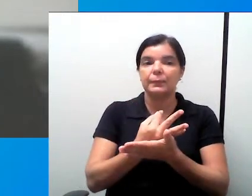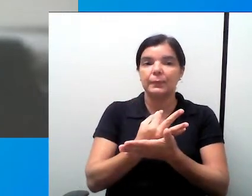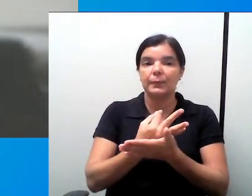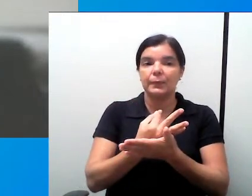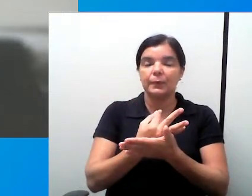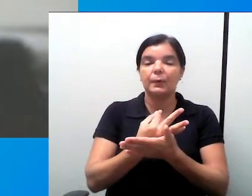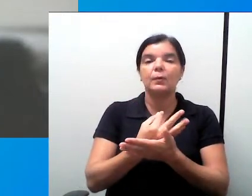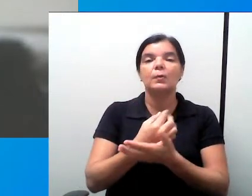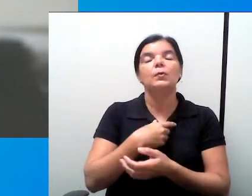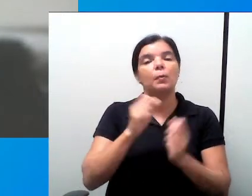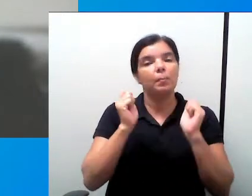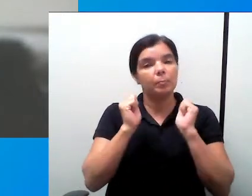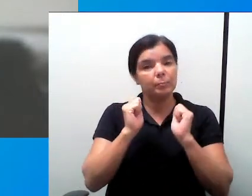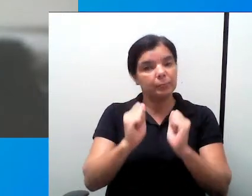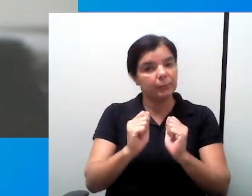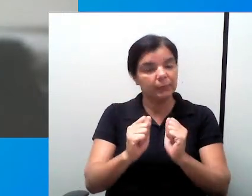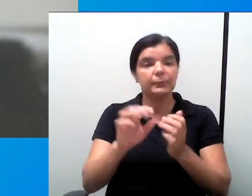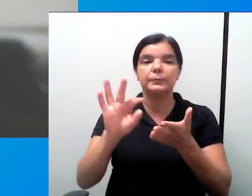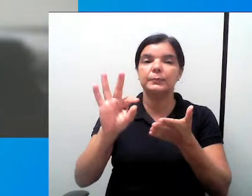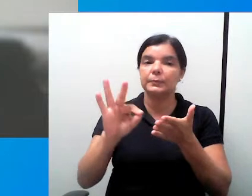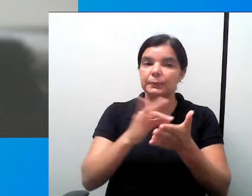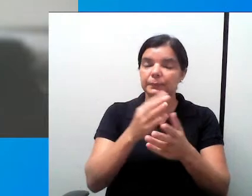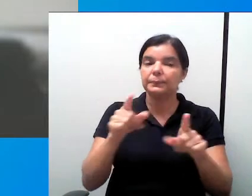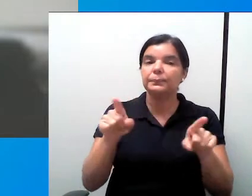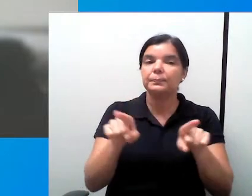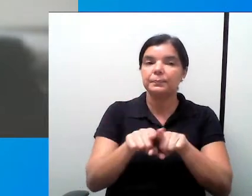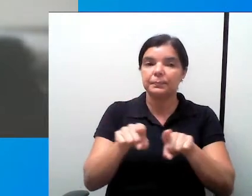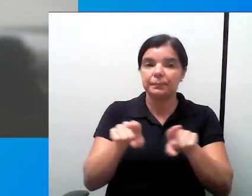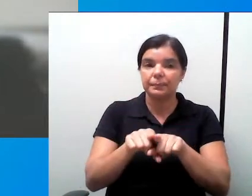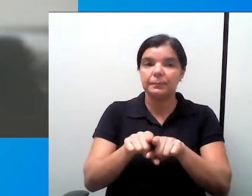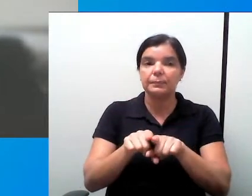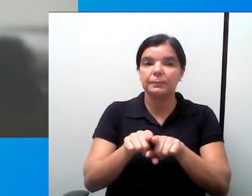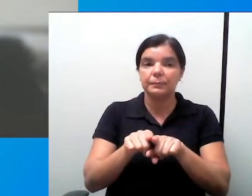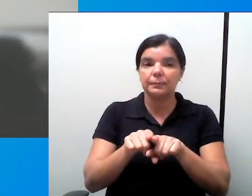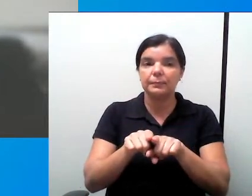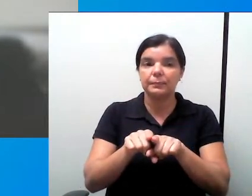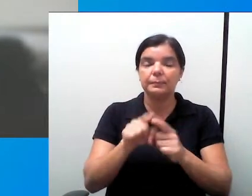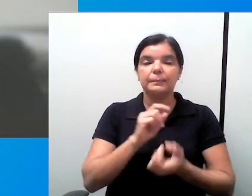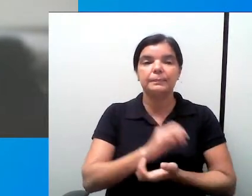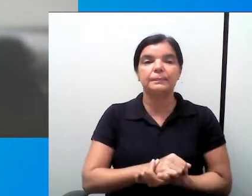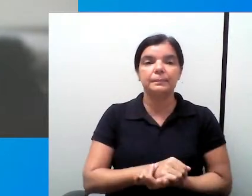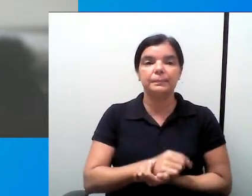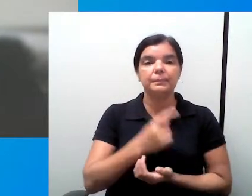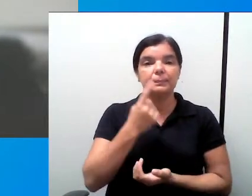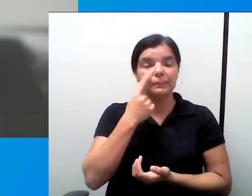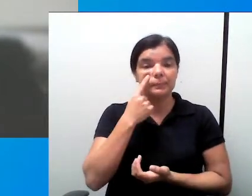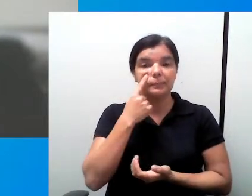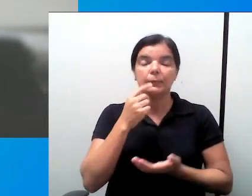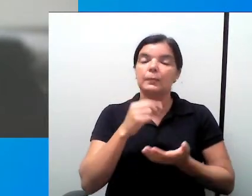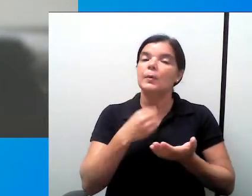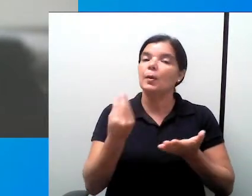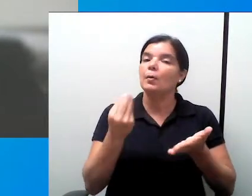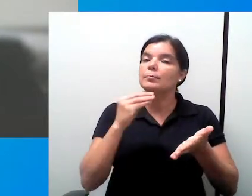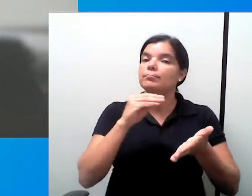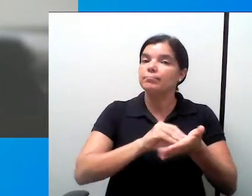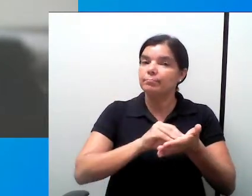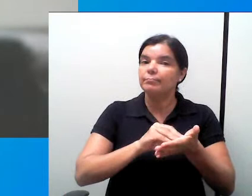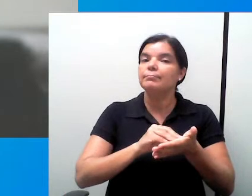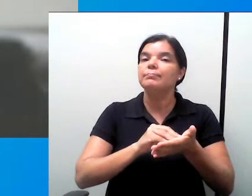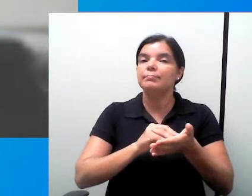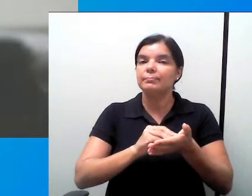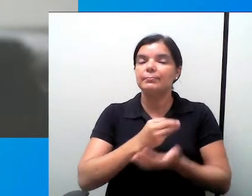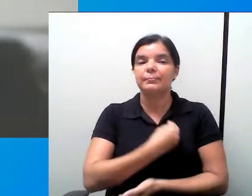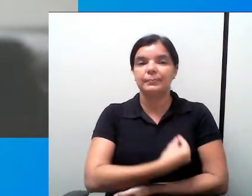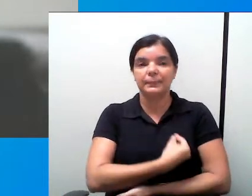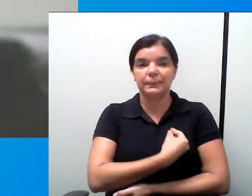sua inscrição e também assine a lista de presença, confirme sua presença